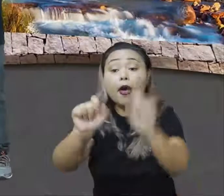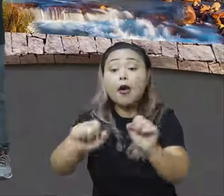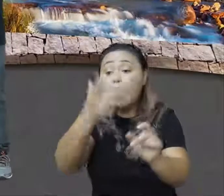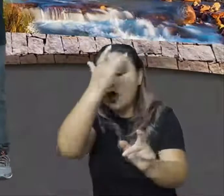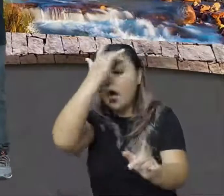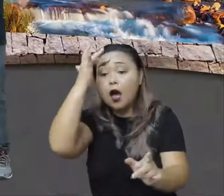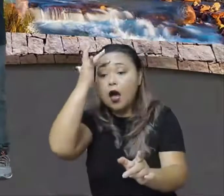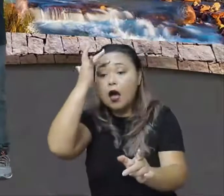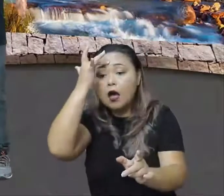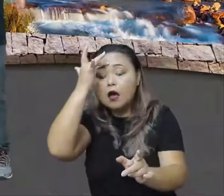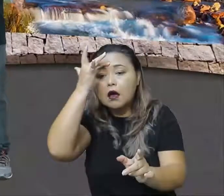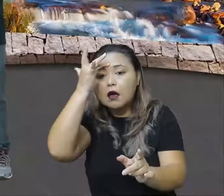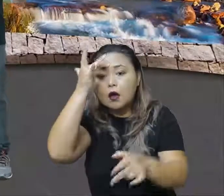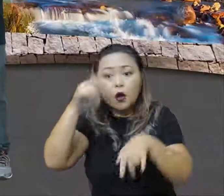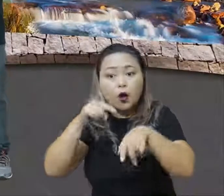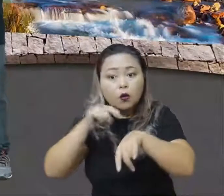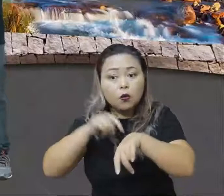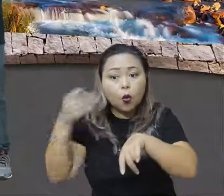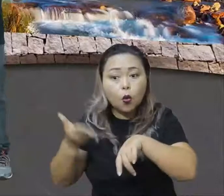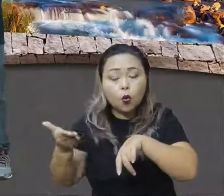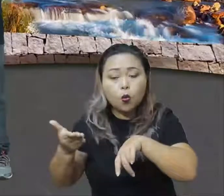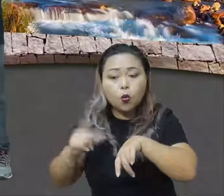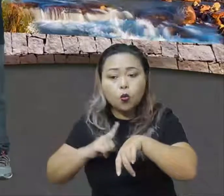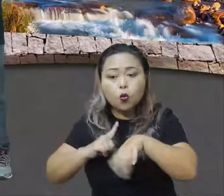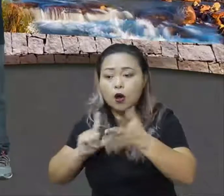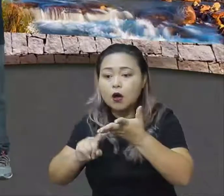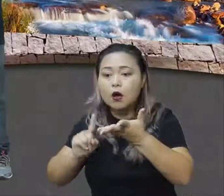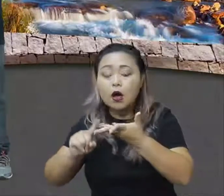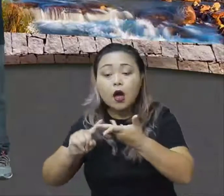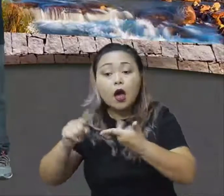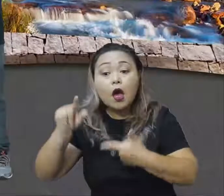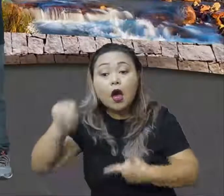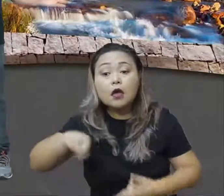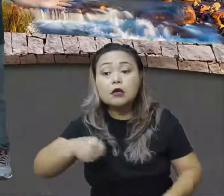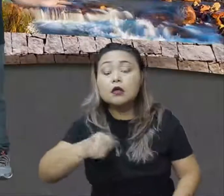E no momento atual, nós temos N brasileiros que não estão